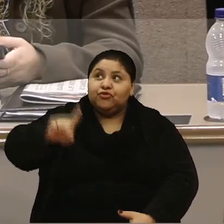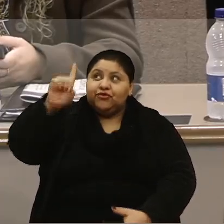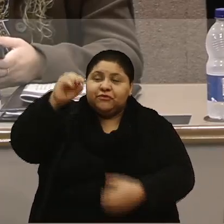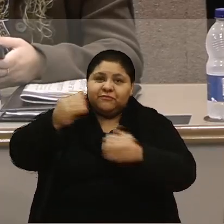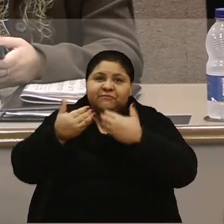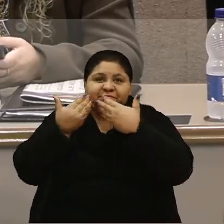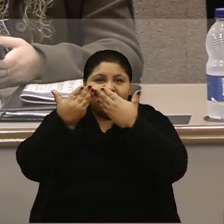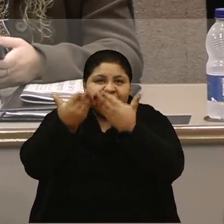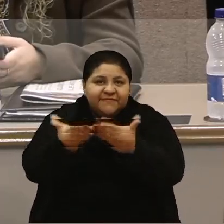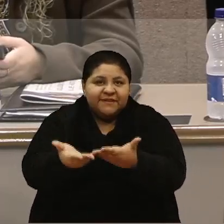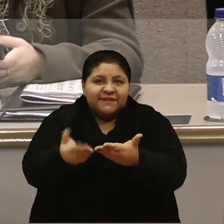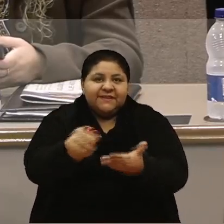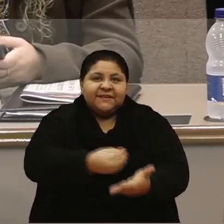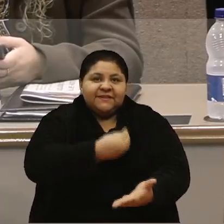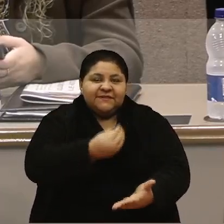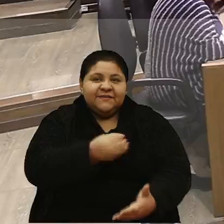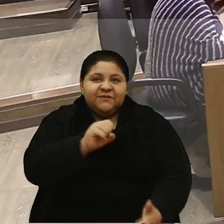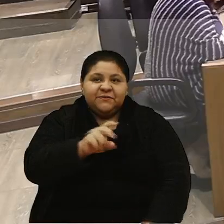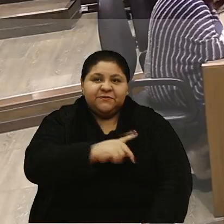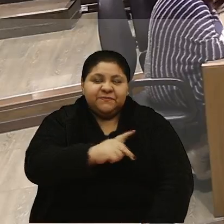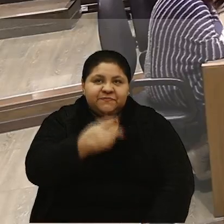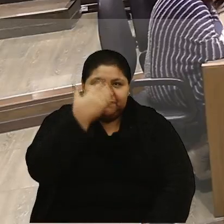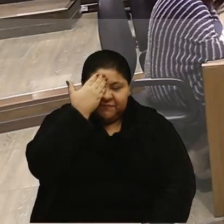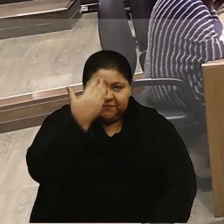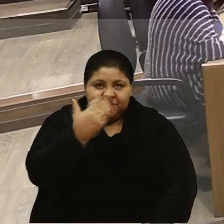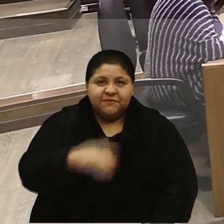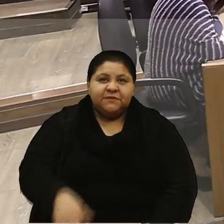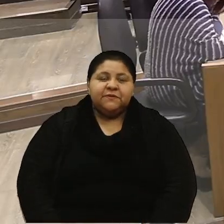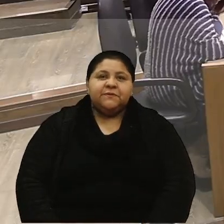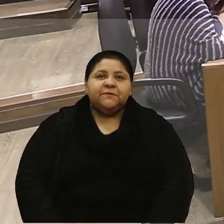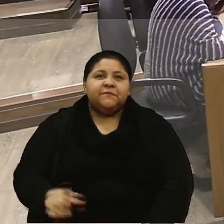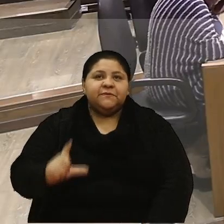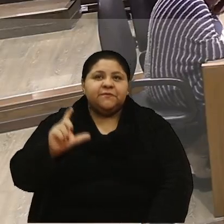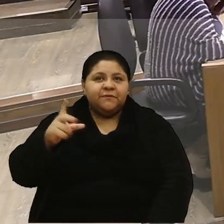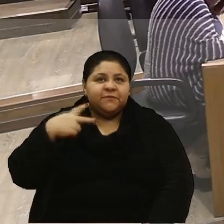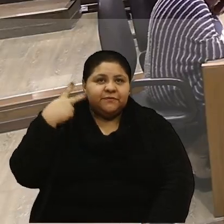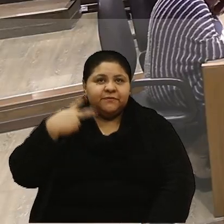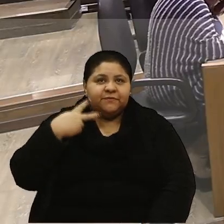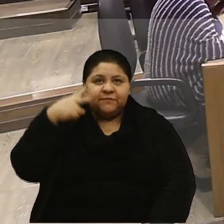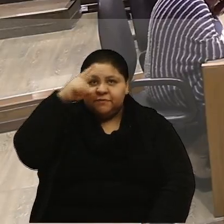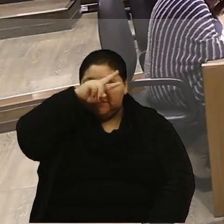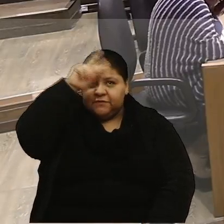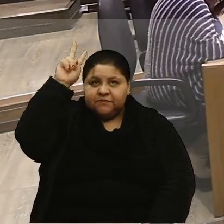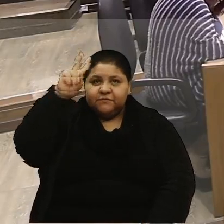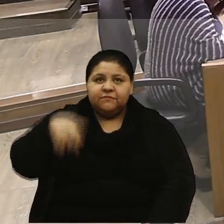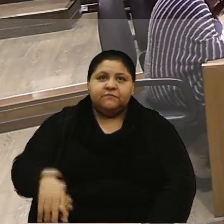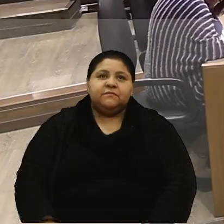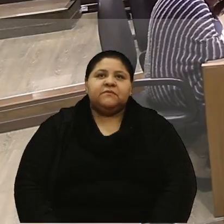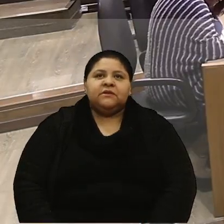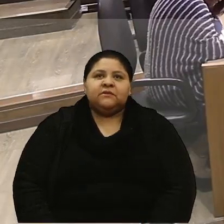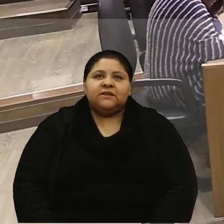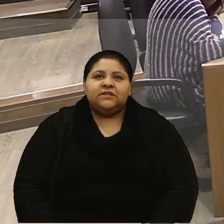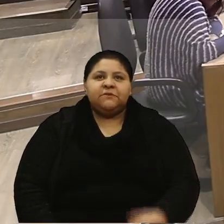aí nessa vida. Era isso, senhor presidente. Obrigado, vereador Cristiano. Com a palavra, vereador Edson da Rosa.